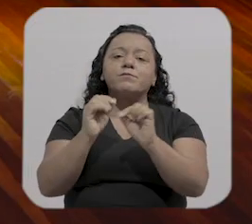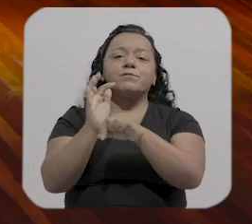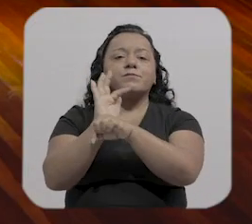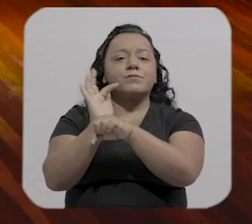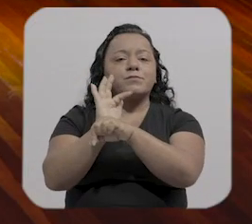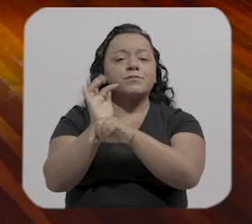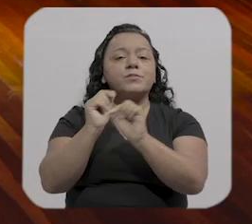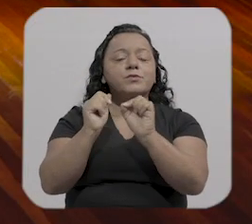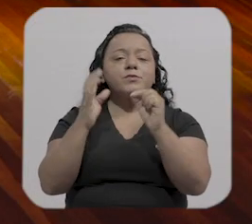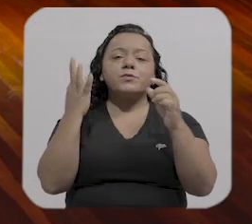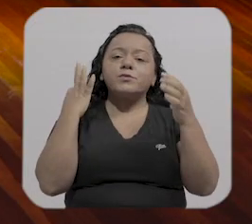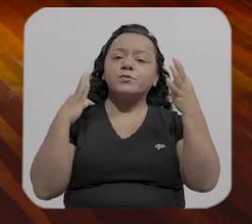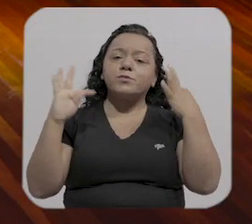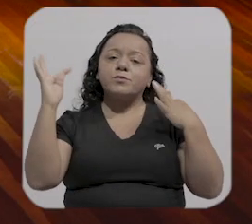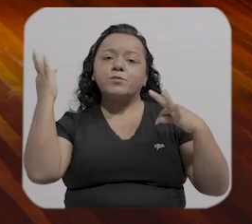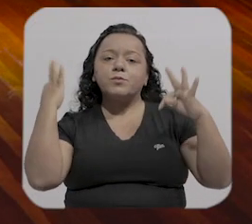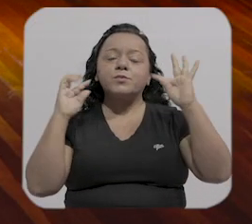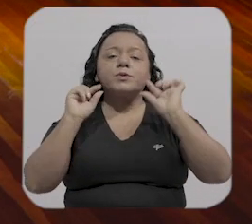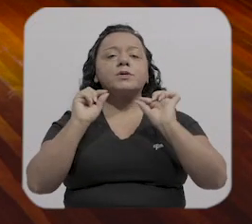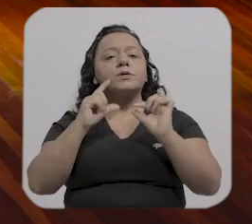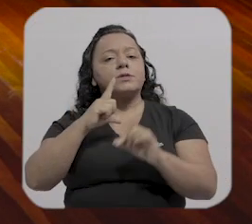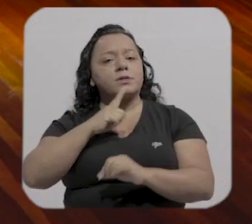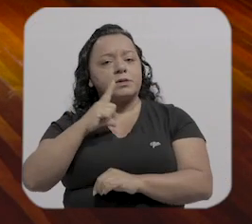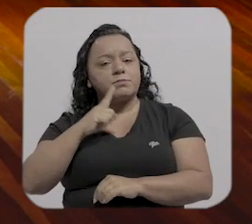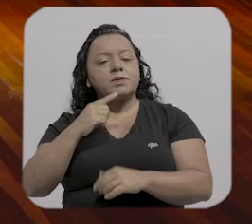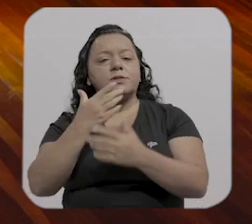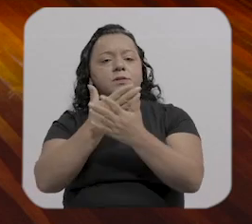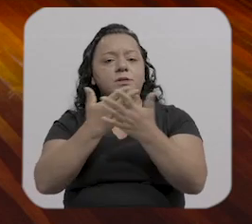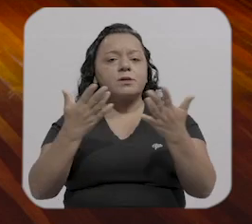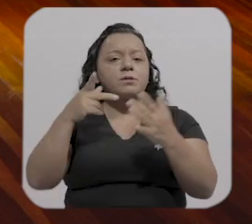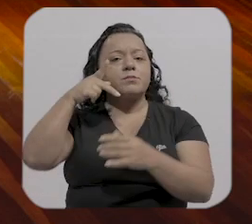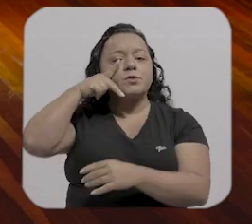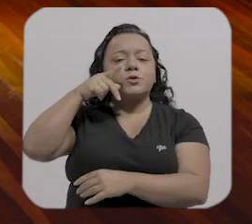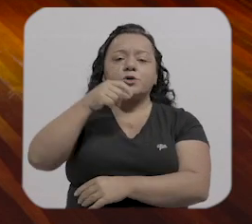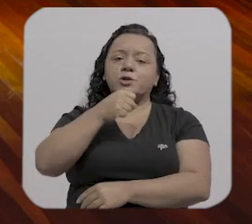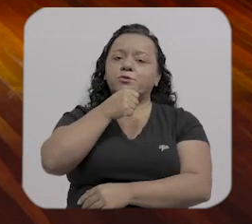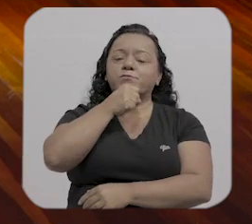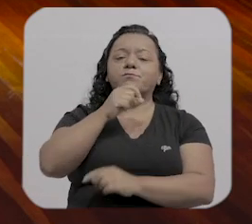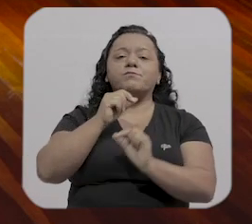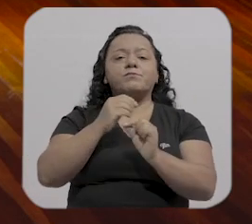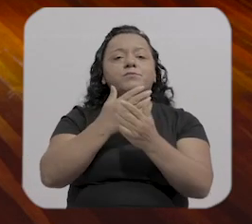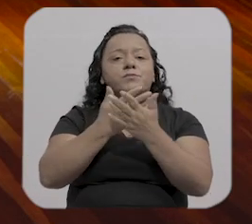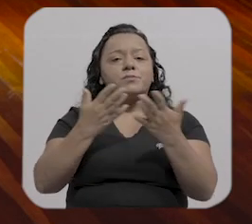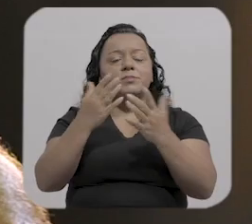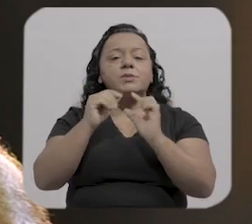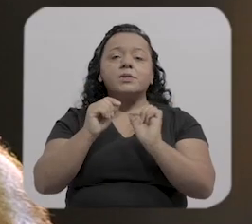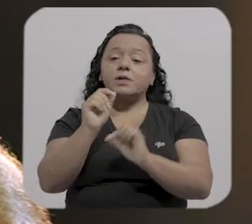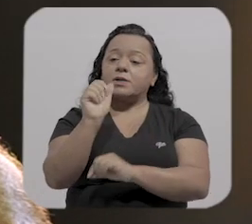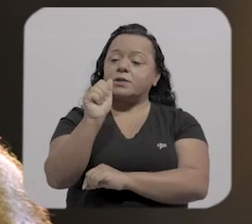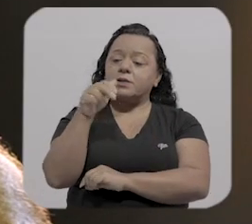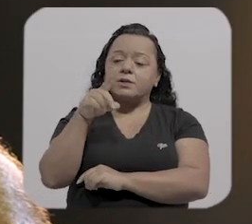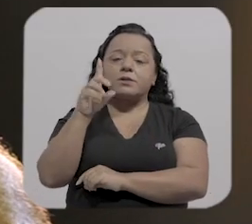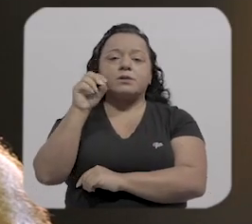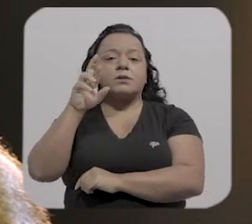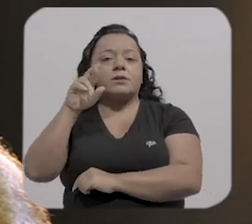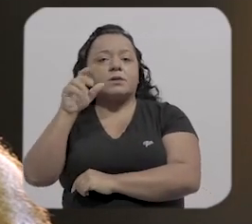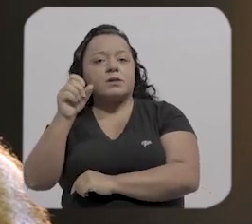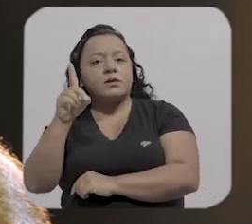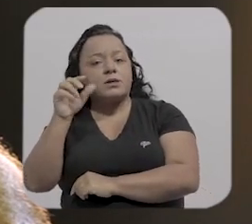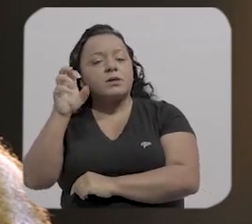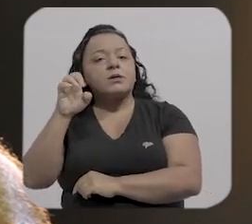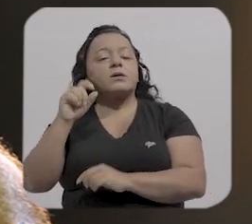livro imagem. O Turista Aprendiz também tem passagem em Porto Velho. Tem, do Mário de Andrade. Ele tem uma